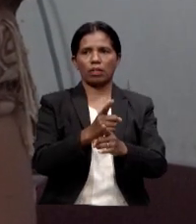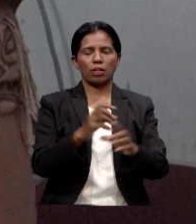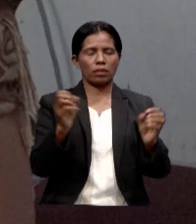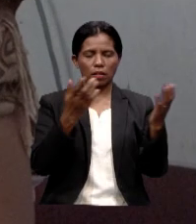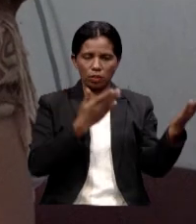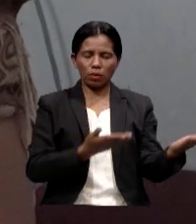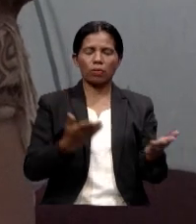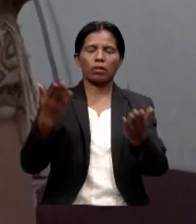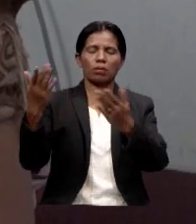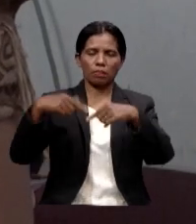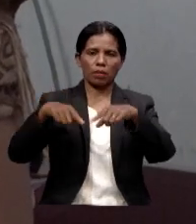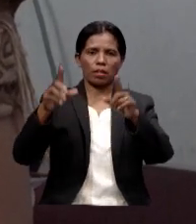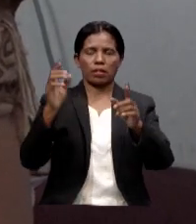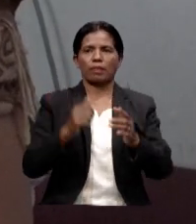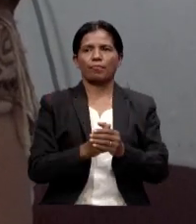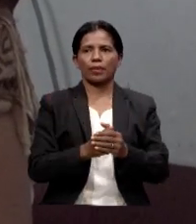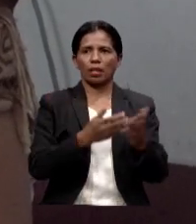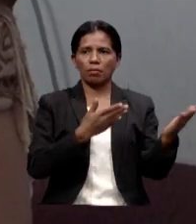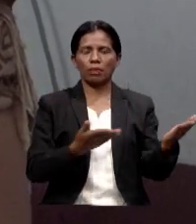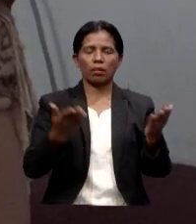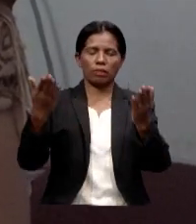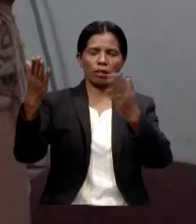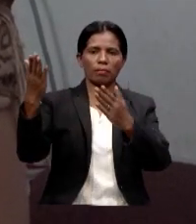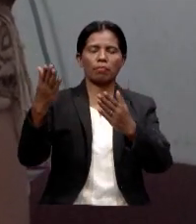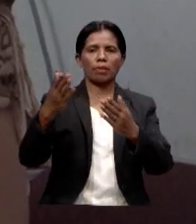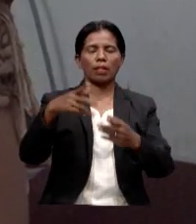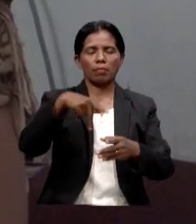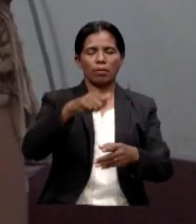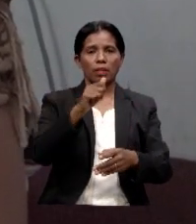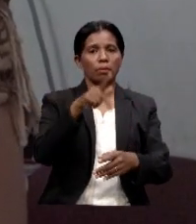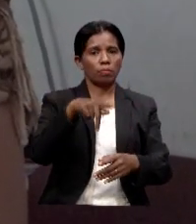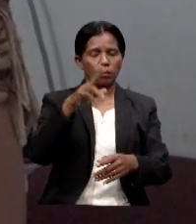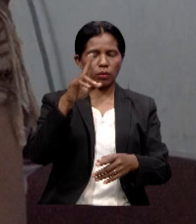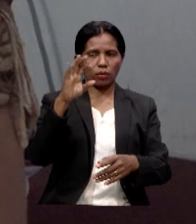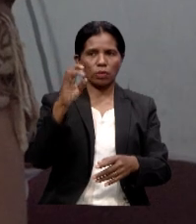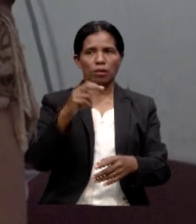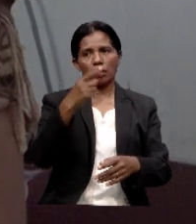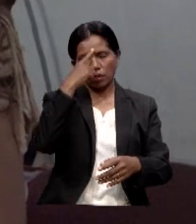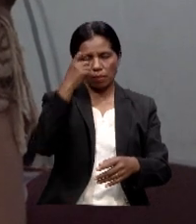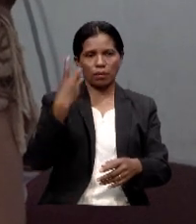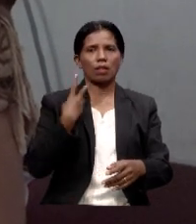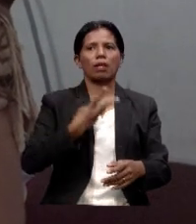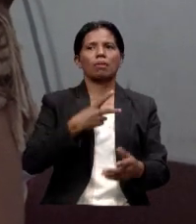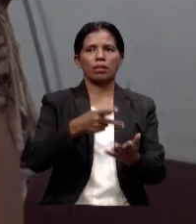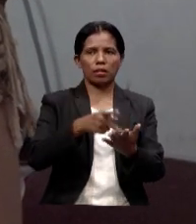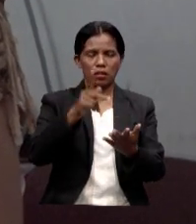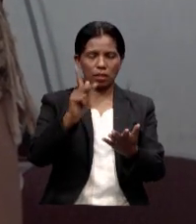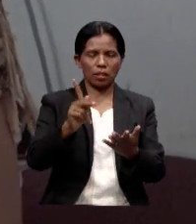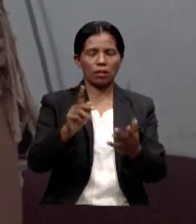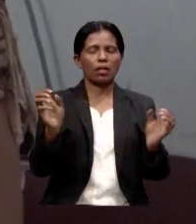lai, ami kirim fali ba Papua Nugini, tamba ami selu tasa malah Laos selu la